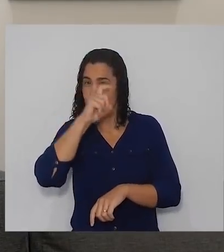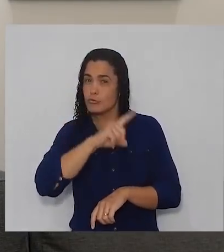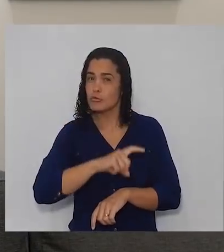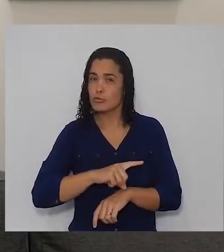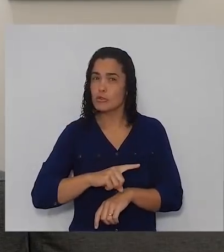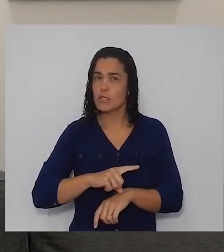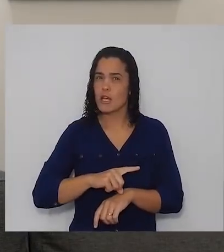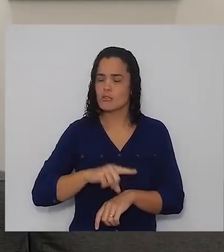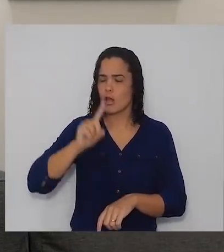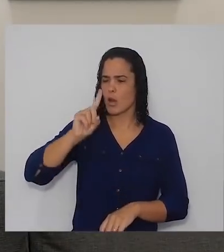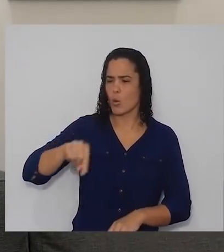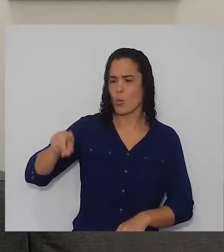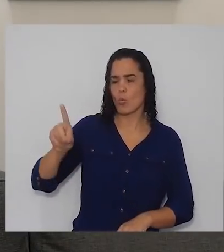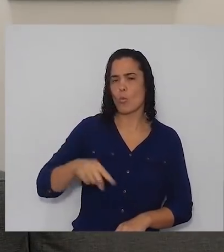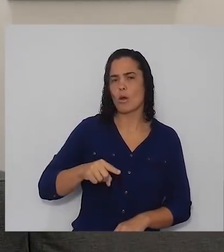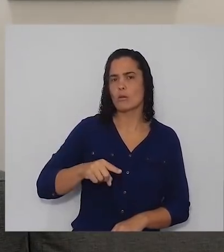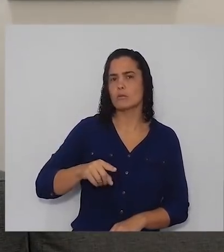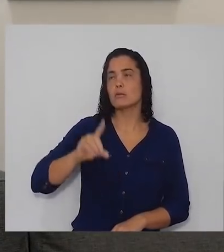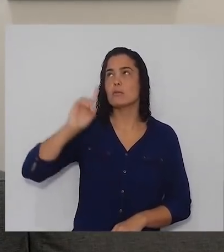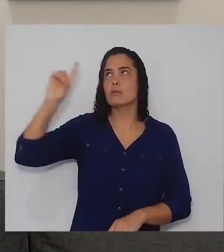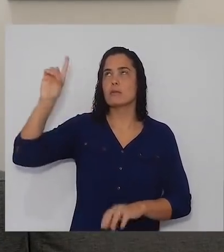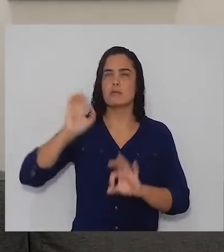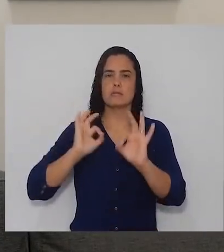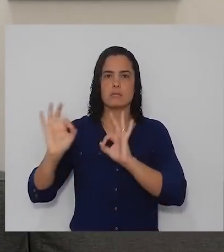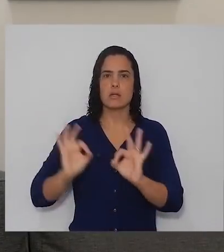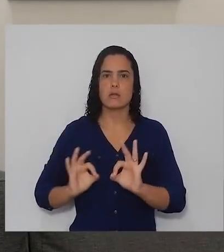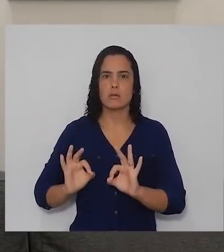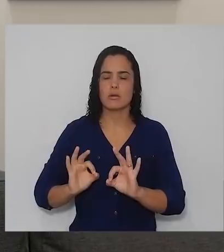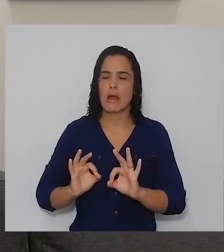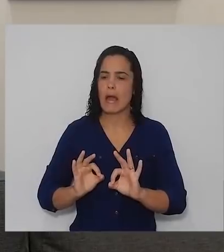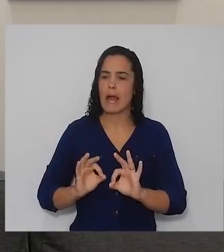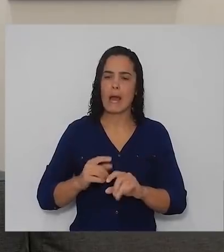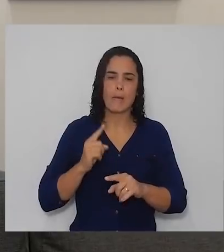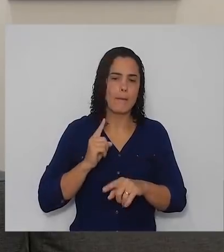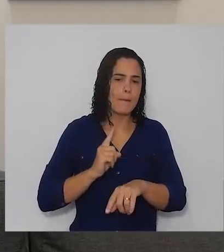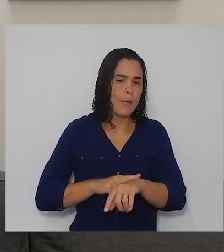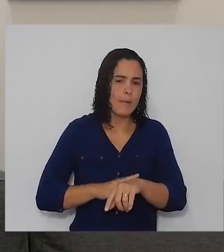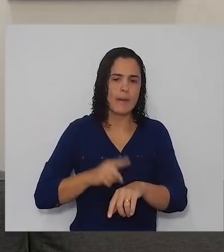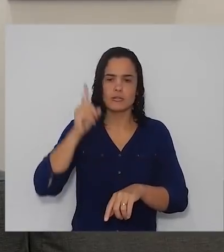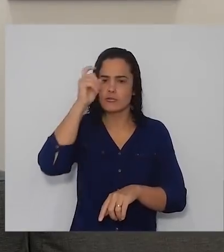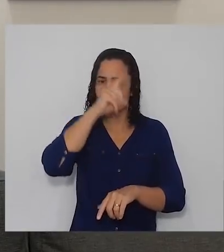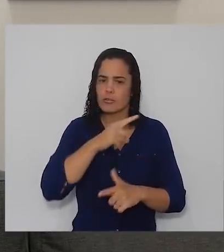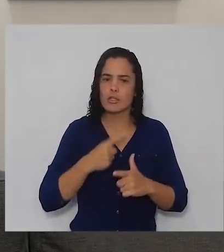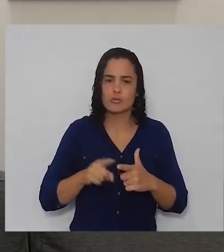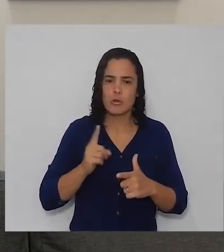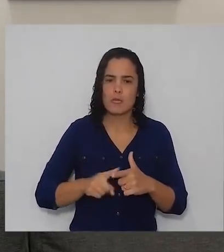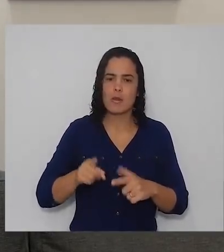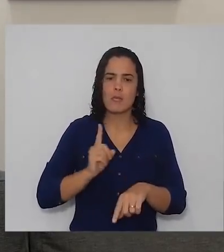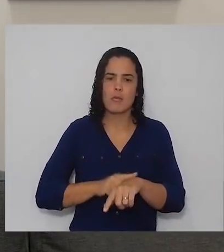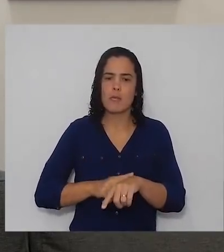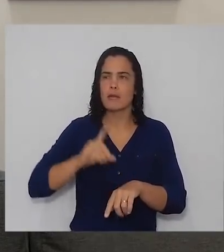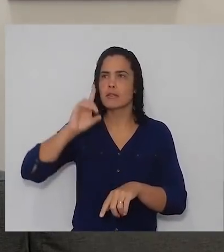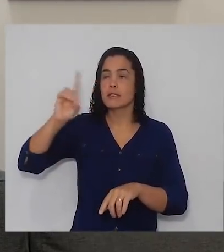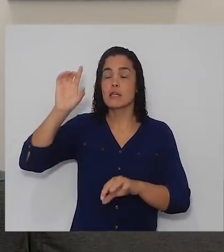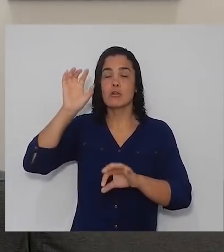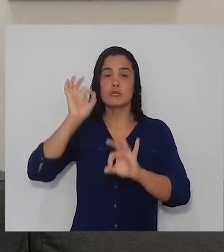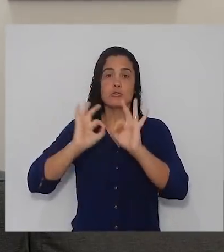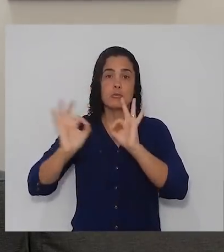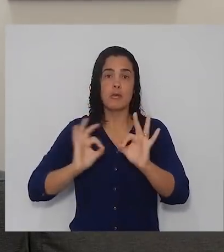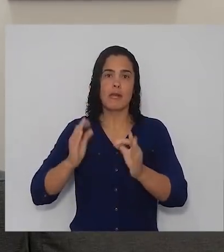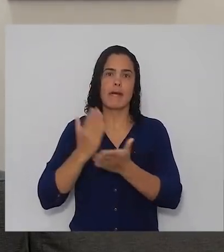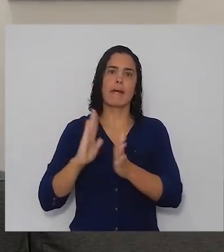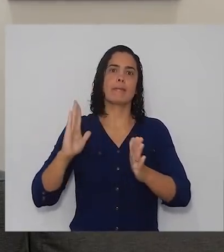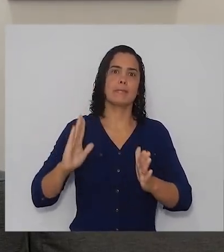teria cancelado os planos de Deus. Na verdade, o desafio da fé e a convicção que nos move